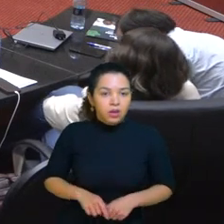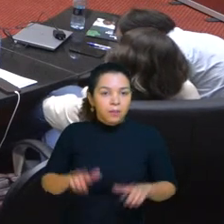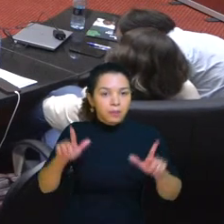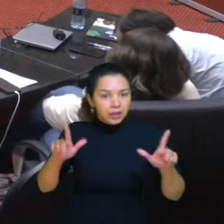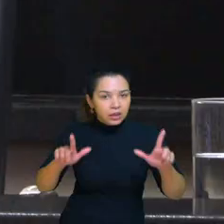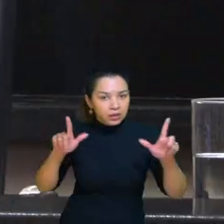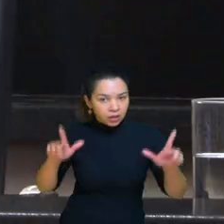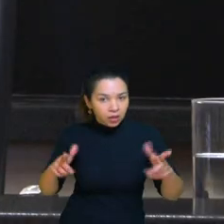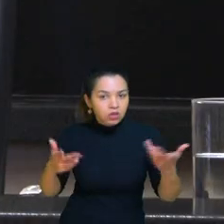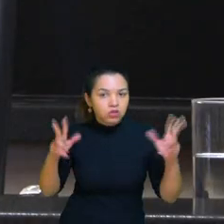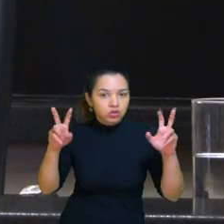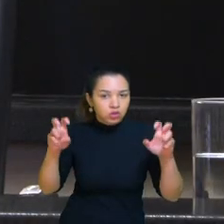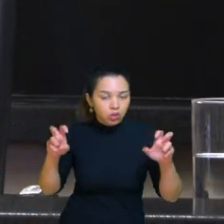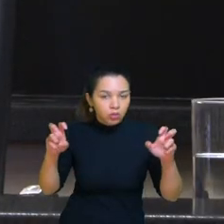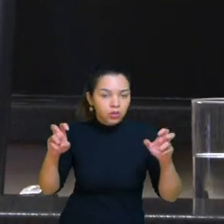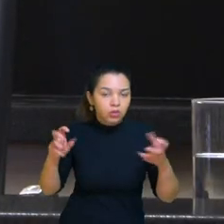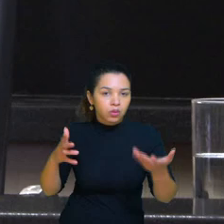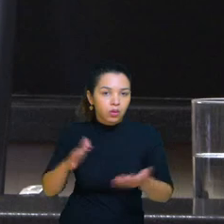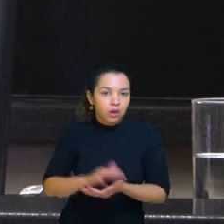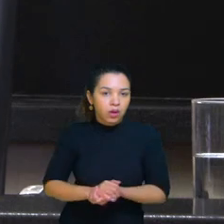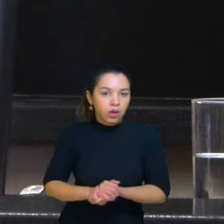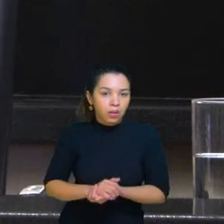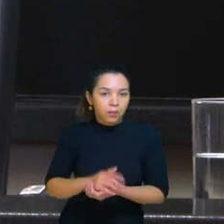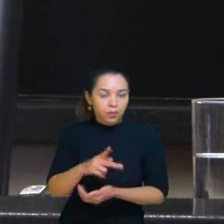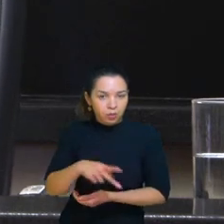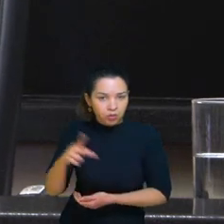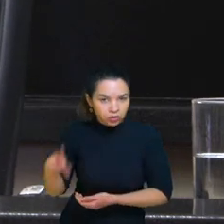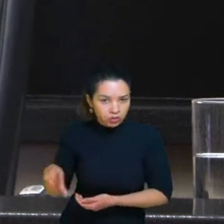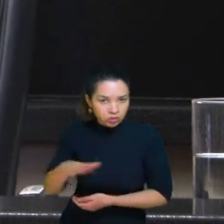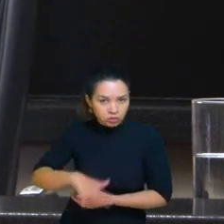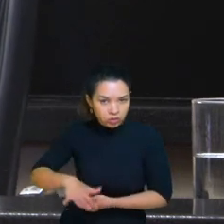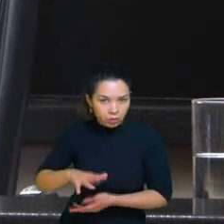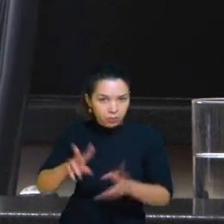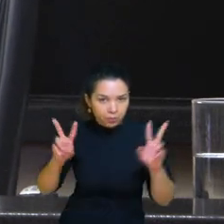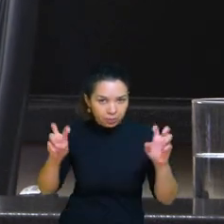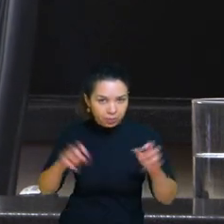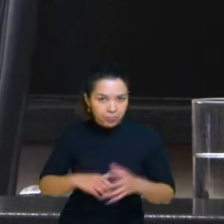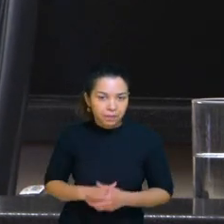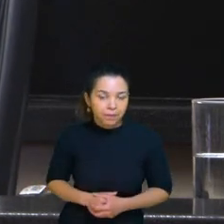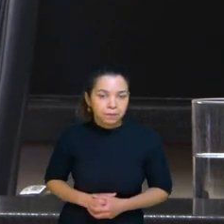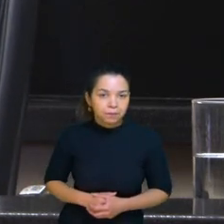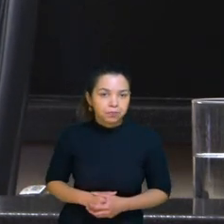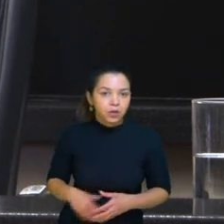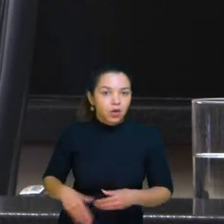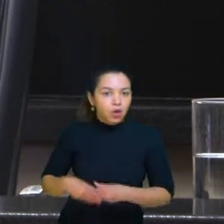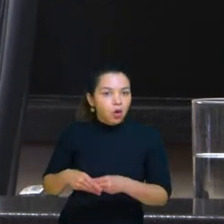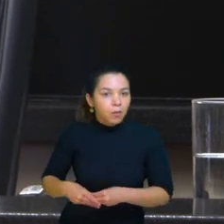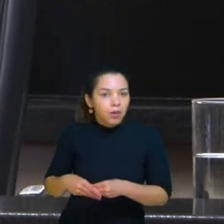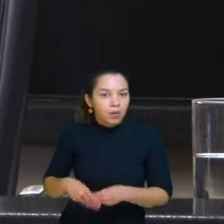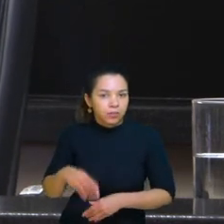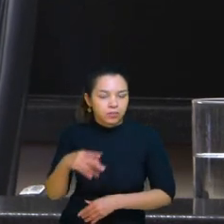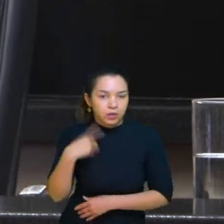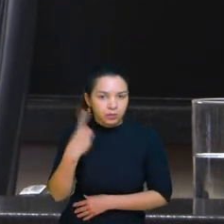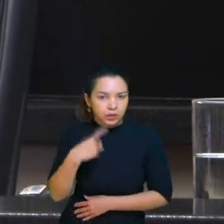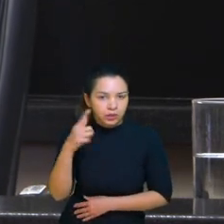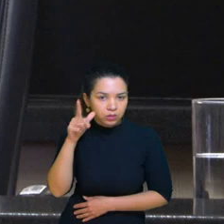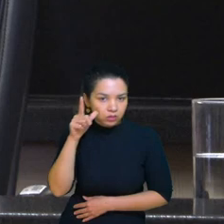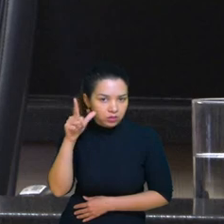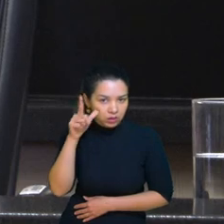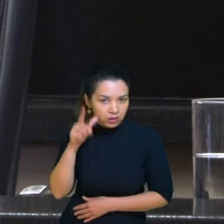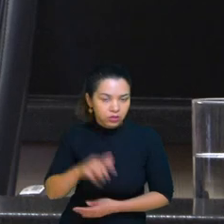professores tá cumprimentar aqui a nossa deputada Luciane